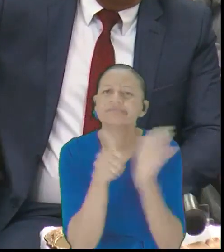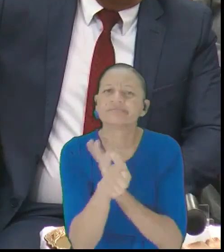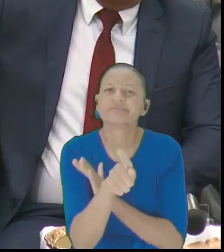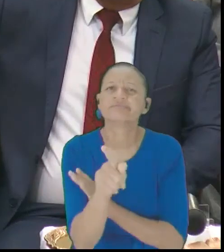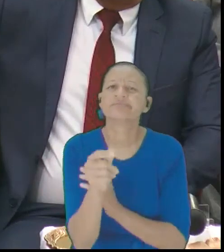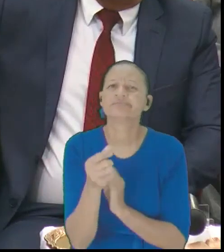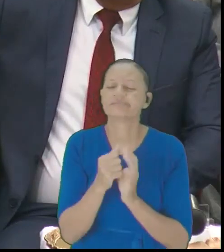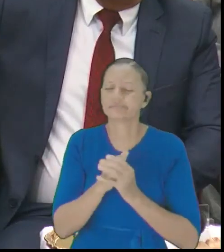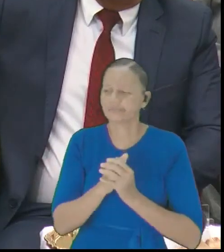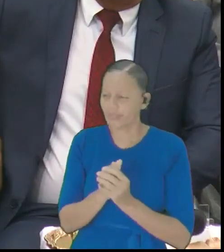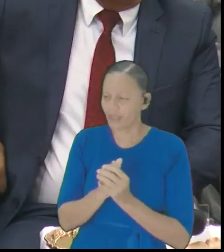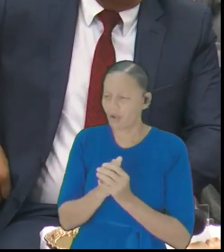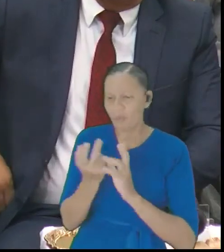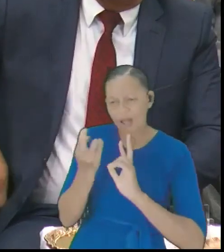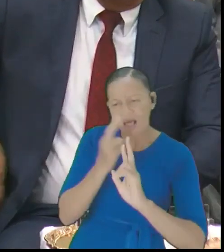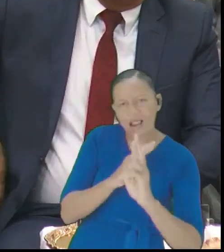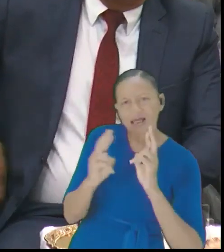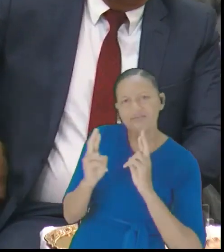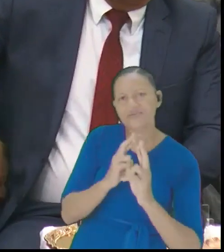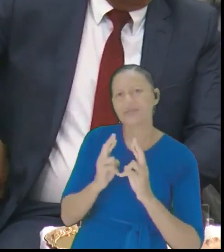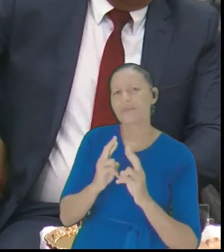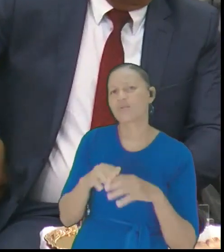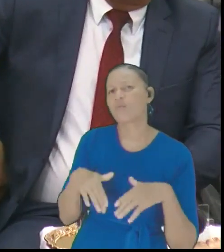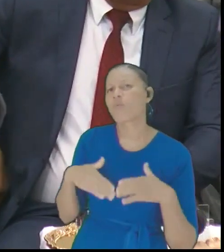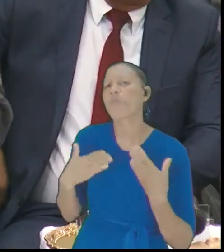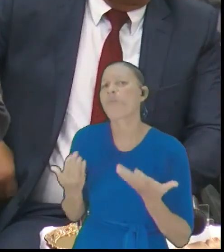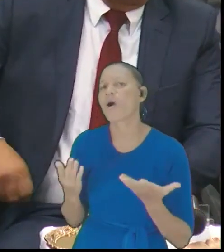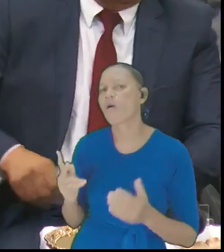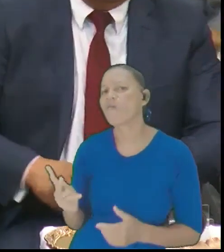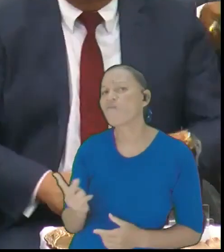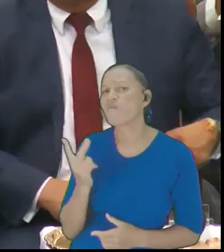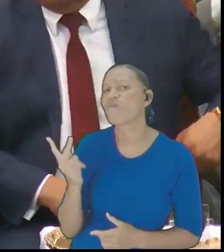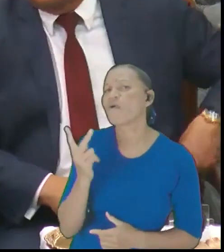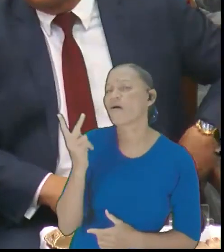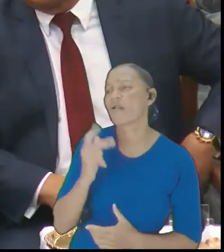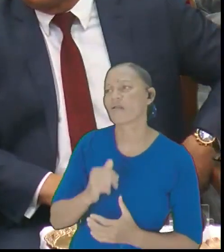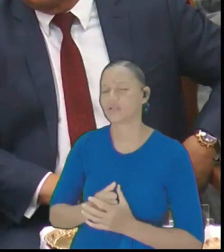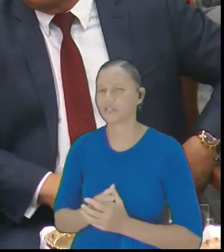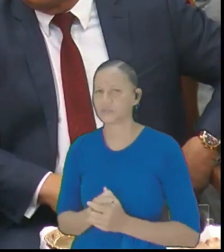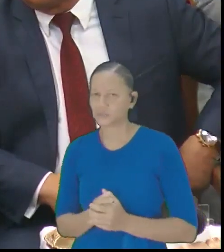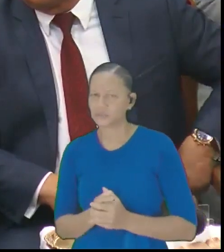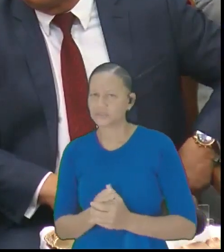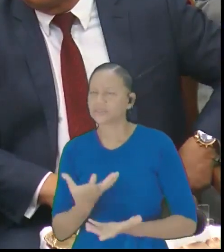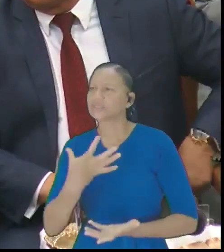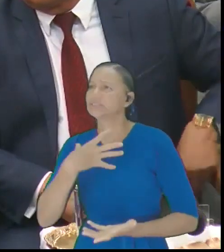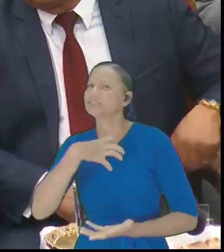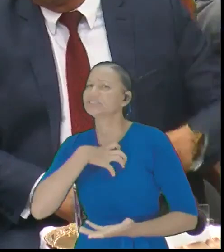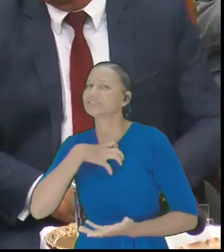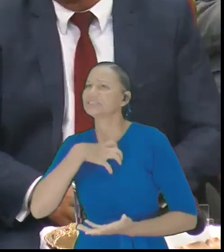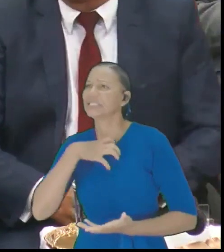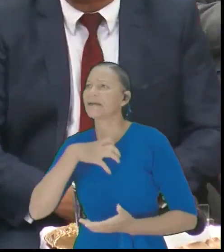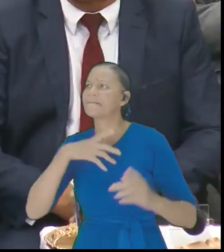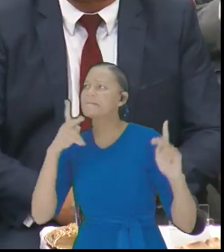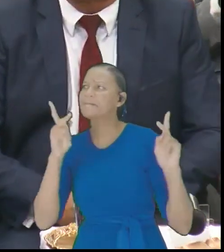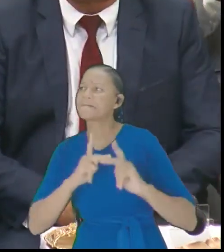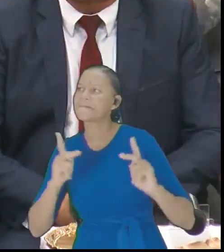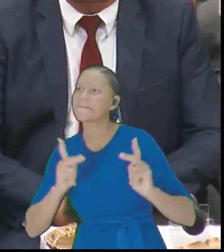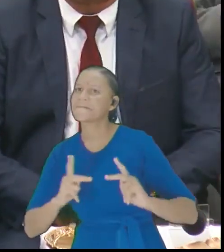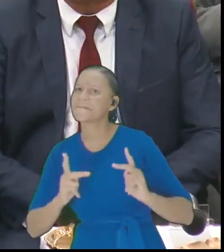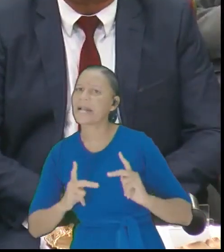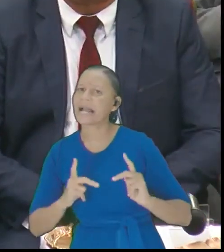um relacionamento? Que preço tem a sua paz?